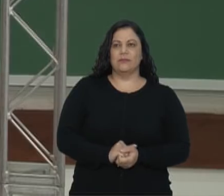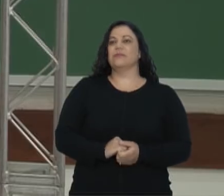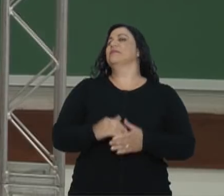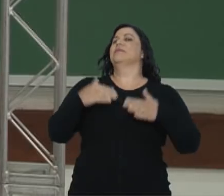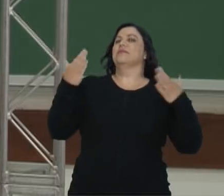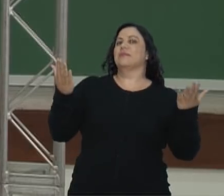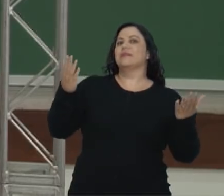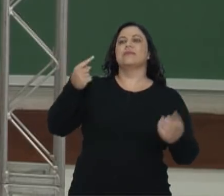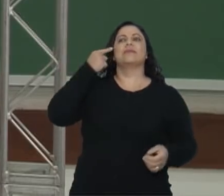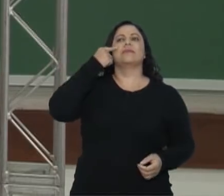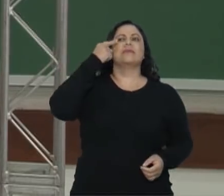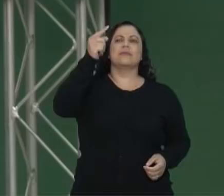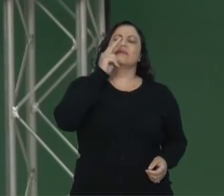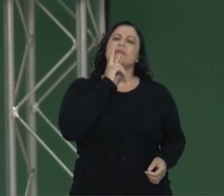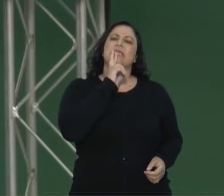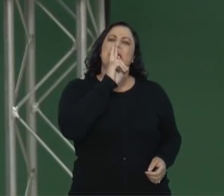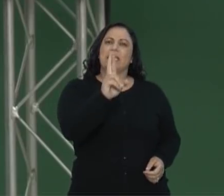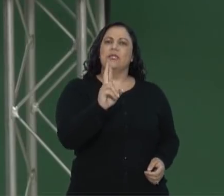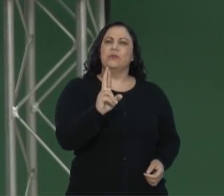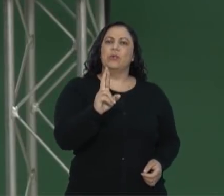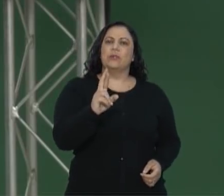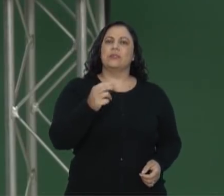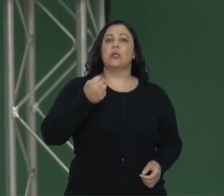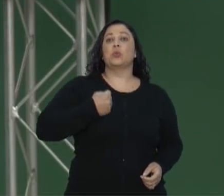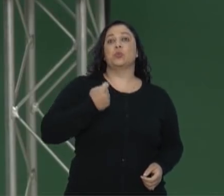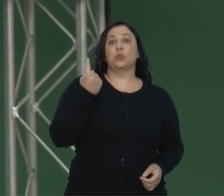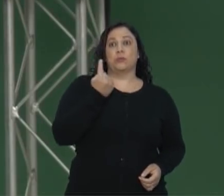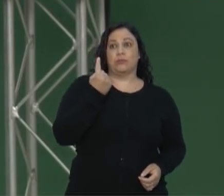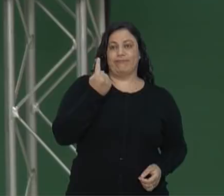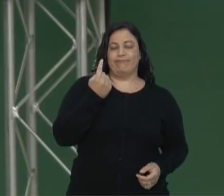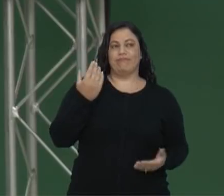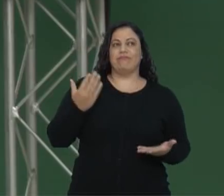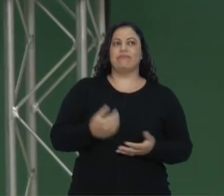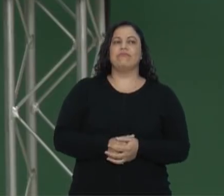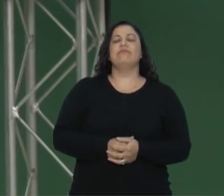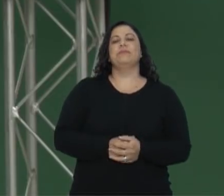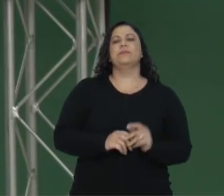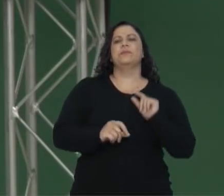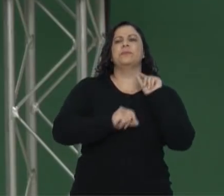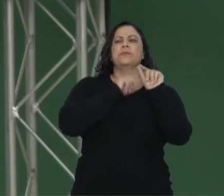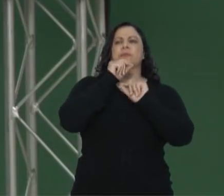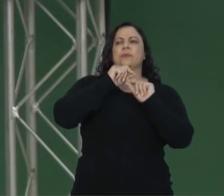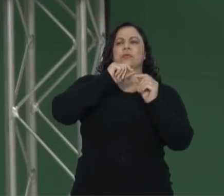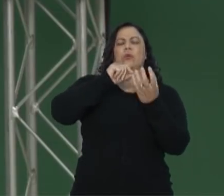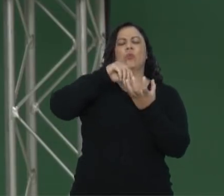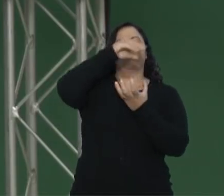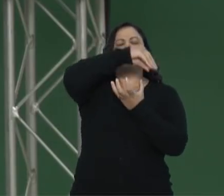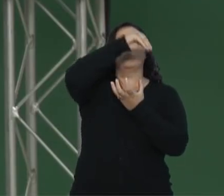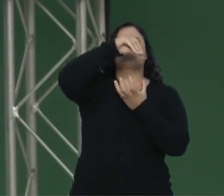Então vamos ver qual é a resposta do nosso quiz número 1? Bom, quando os fungos e as bactérias